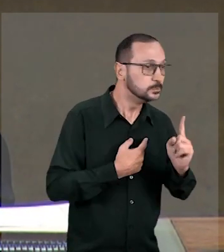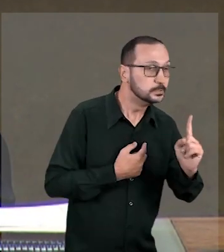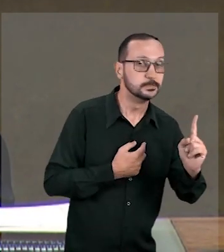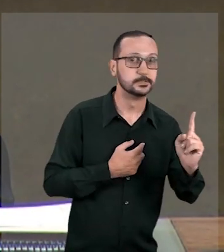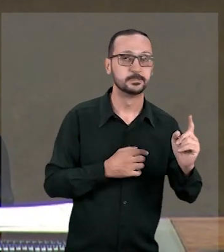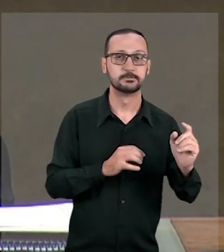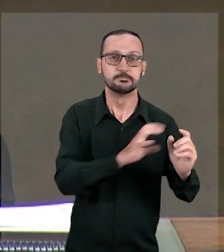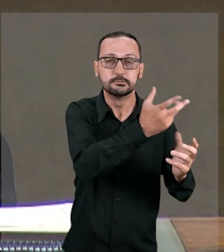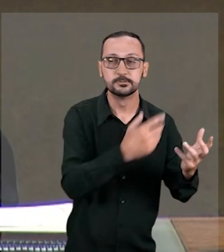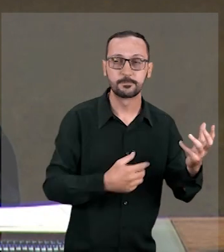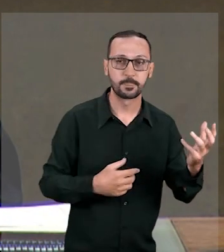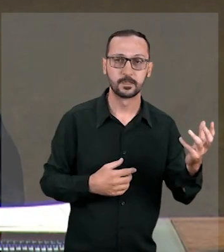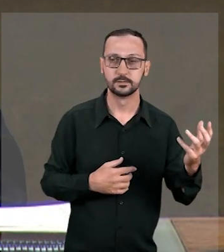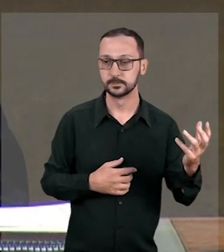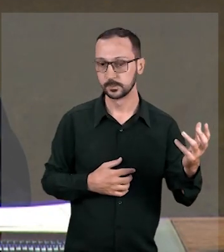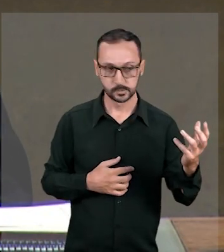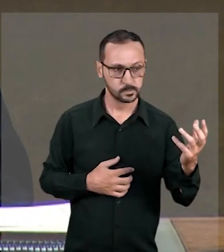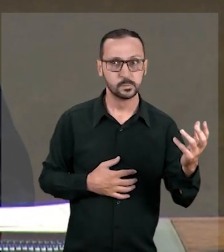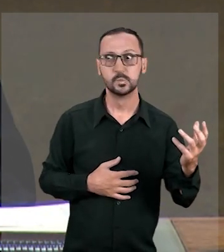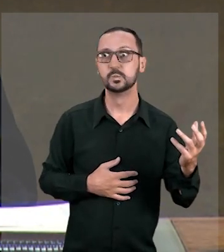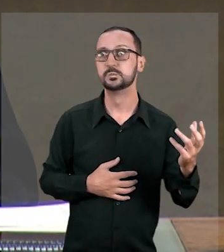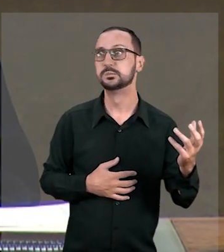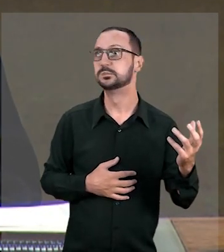ou pelo menos não os juízes.